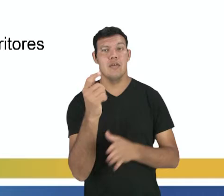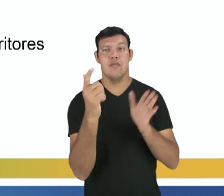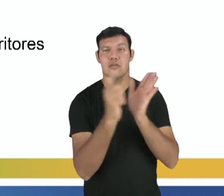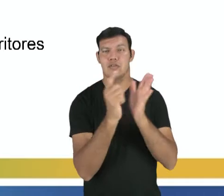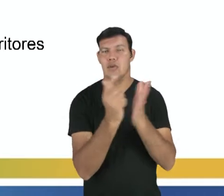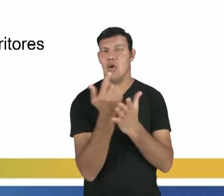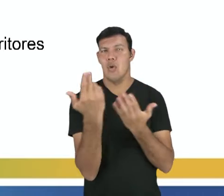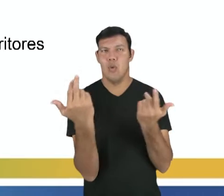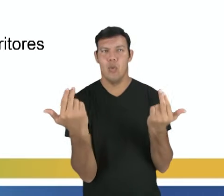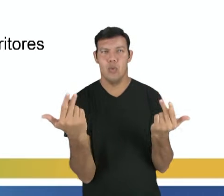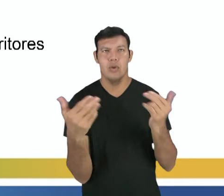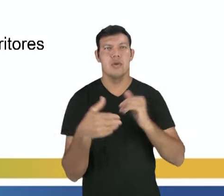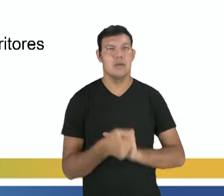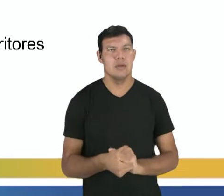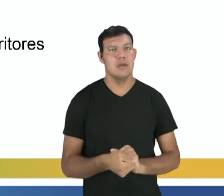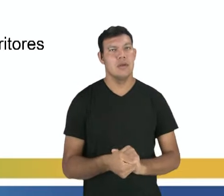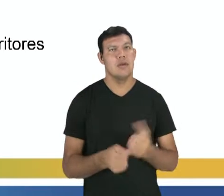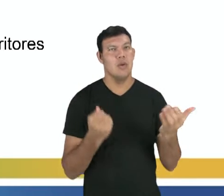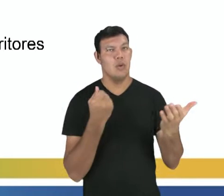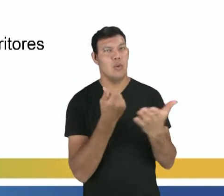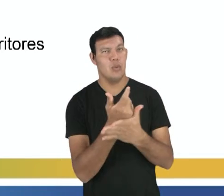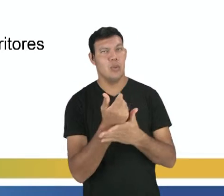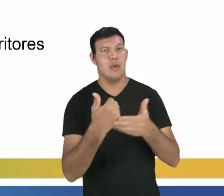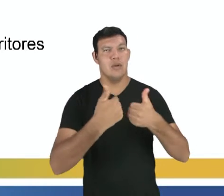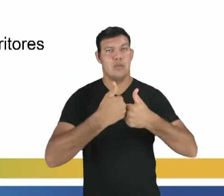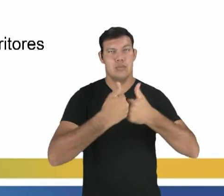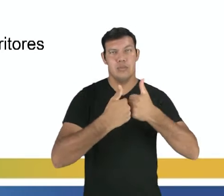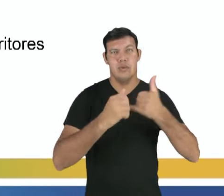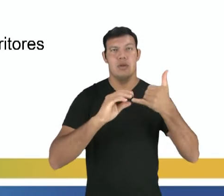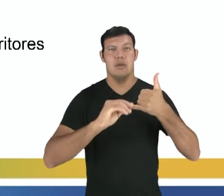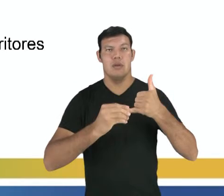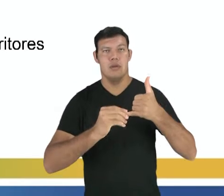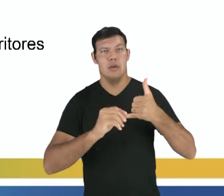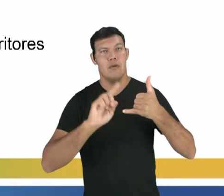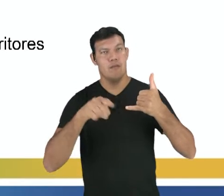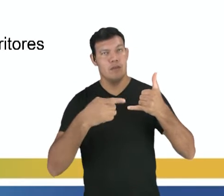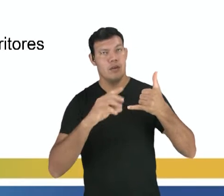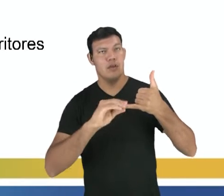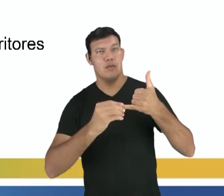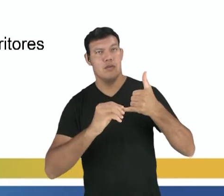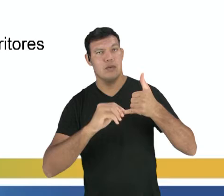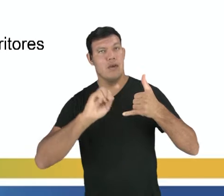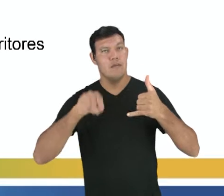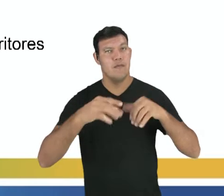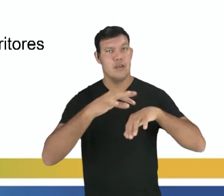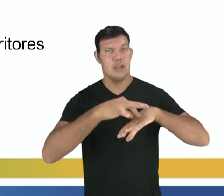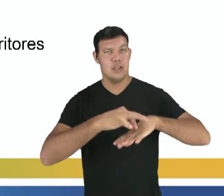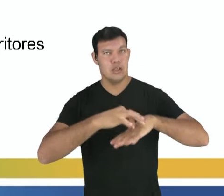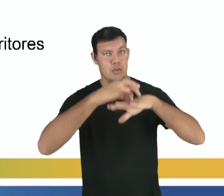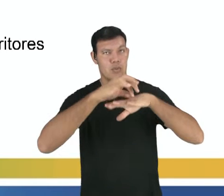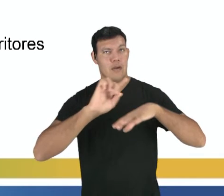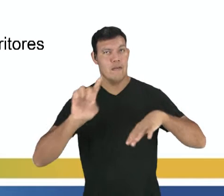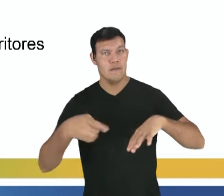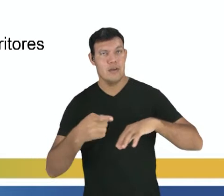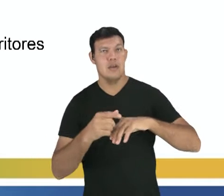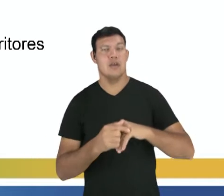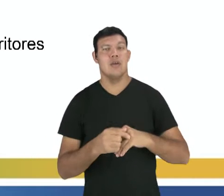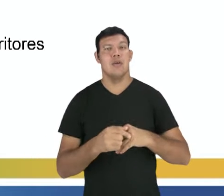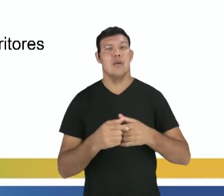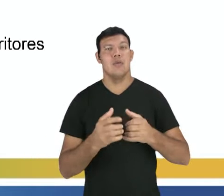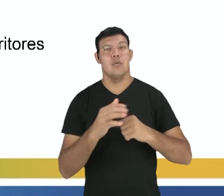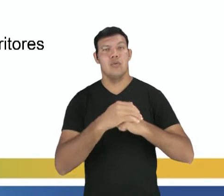feijão, carne, alface e chuchu. Machado de Assis, Castro Alves, Rui Barbosa são escritores brasileiros. Então, todos eles